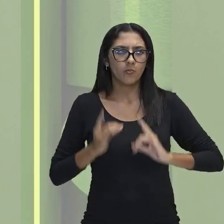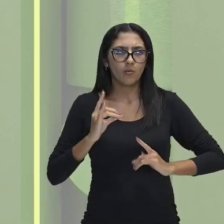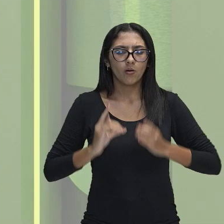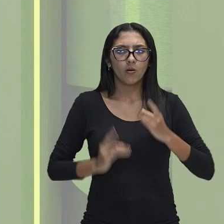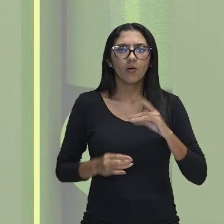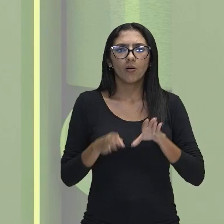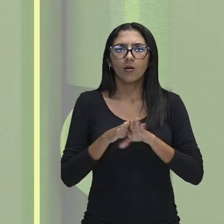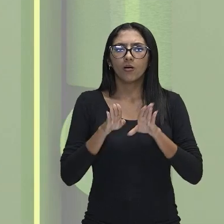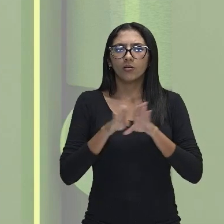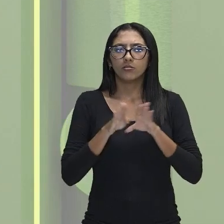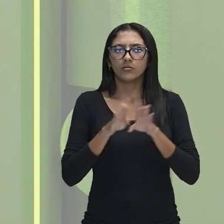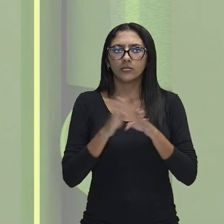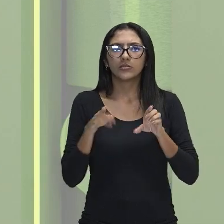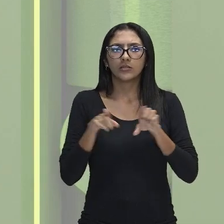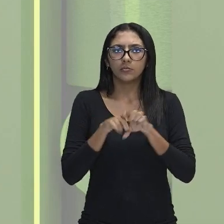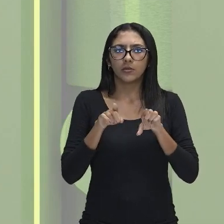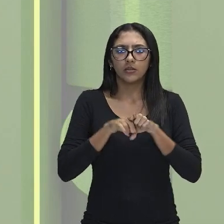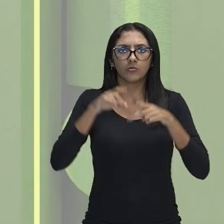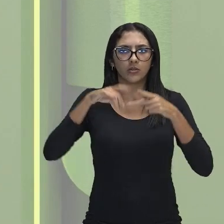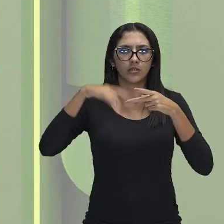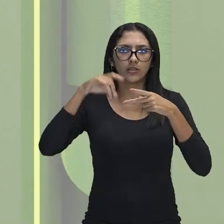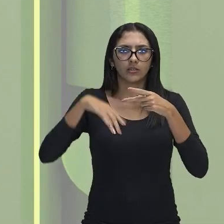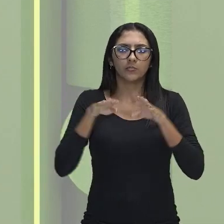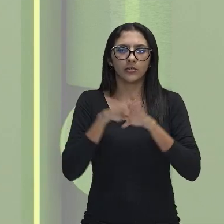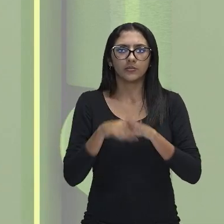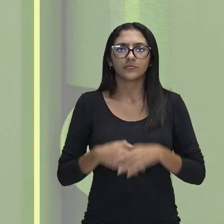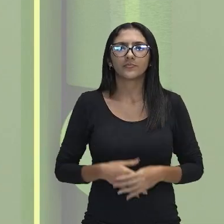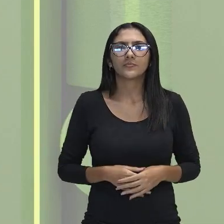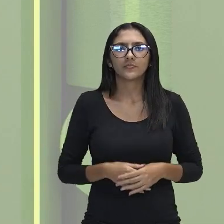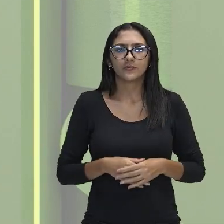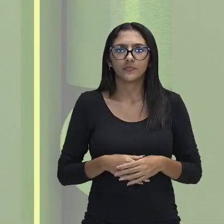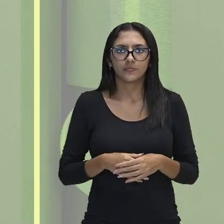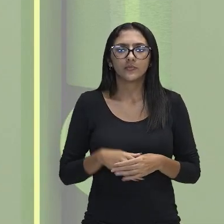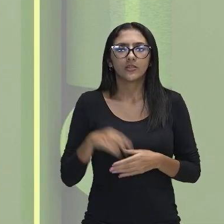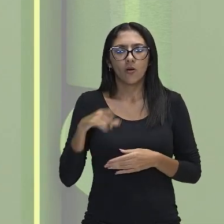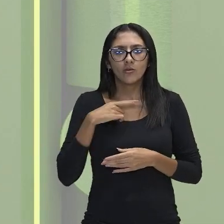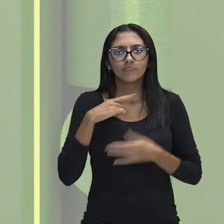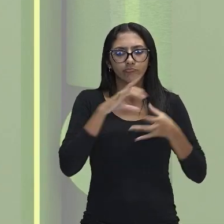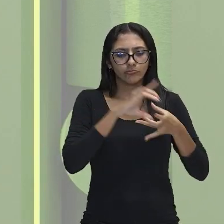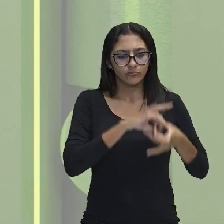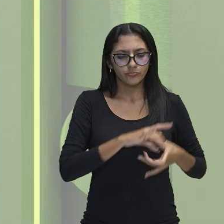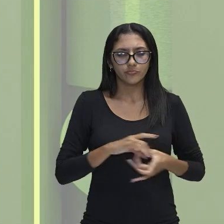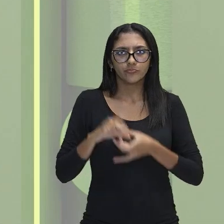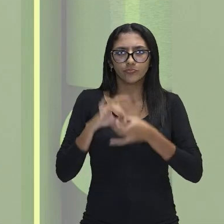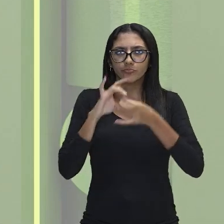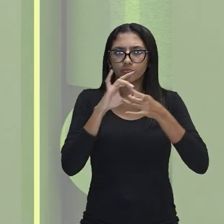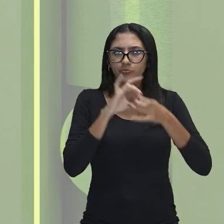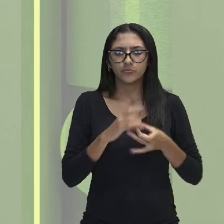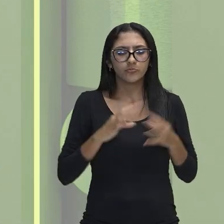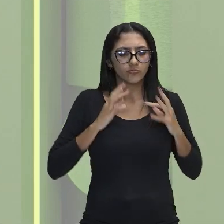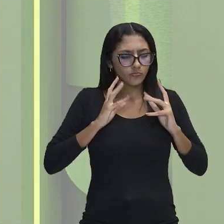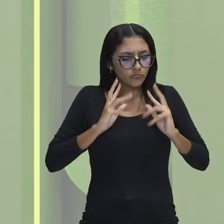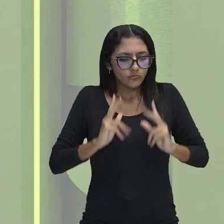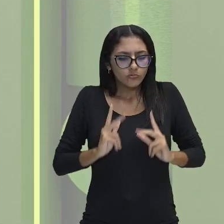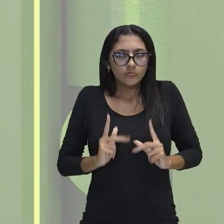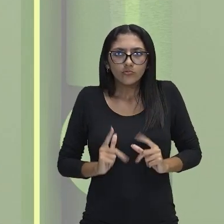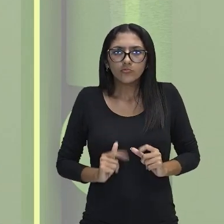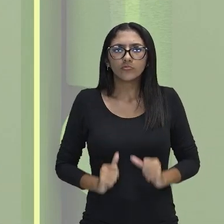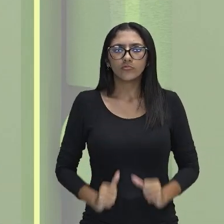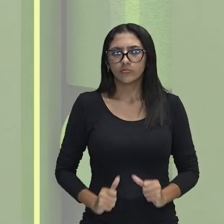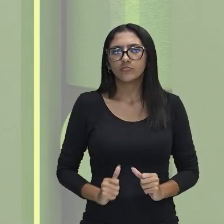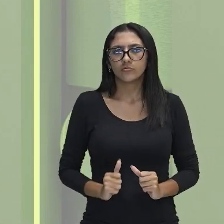sistema urinário. Então, o coração, ele interliga, ele faz a integração ali, o sistema cardiovascular, ele faz